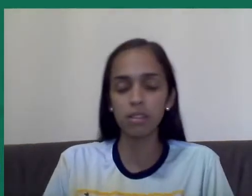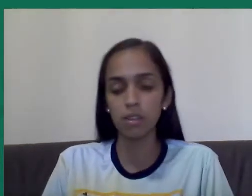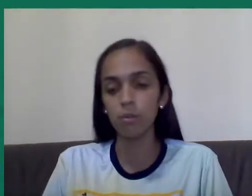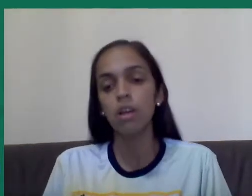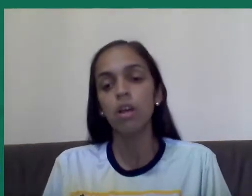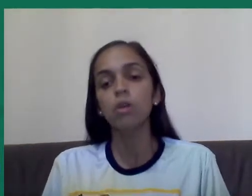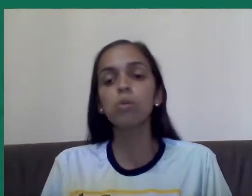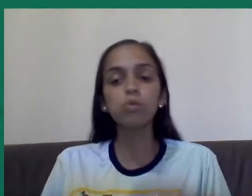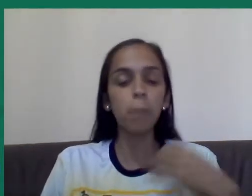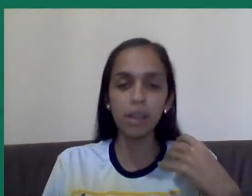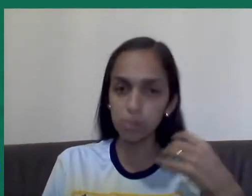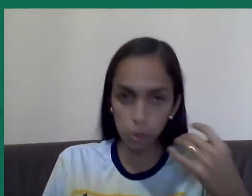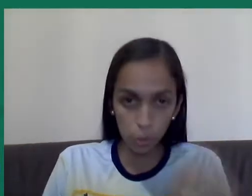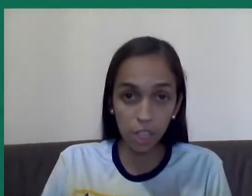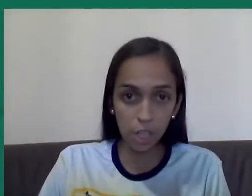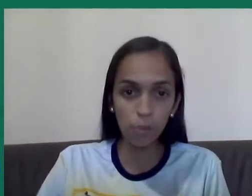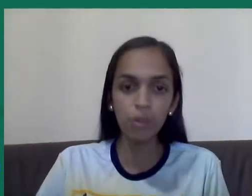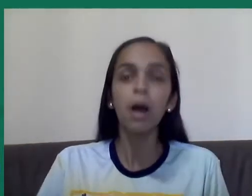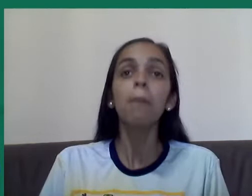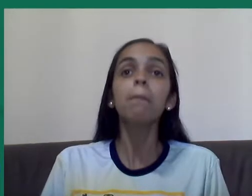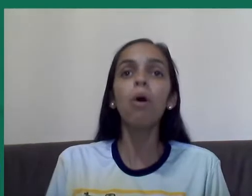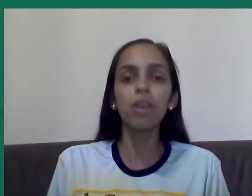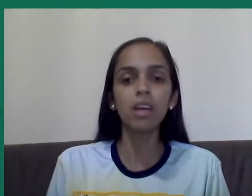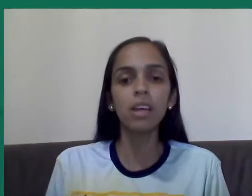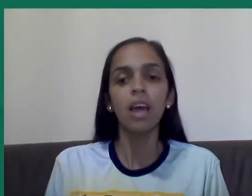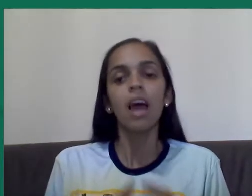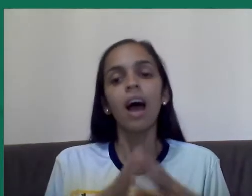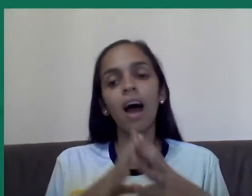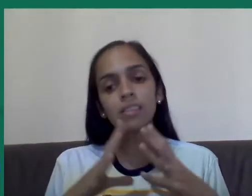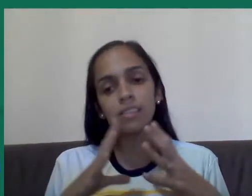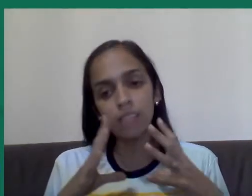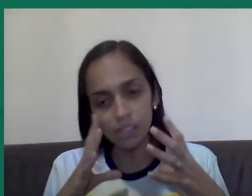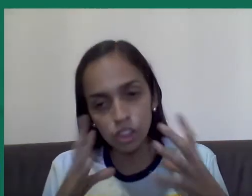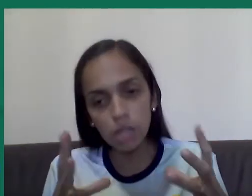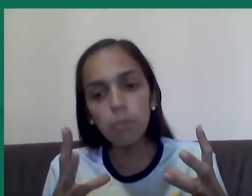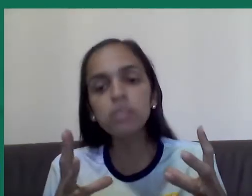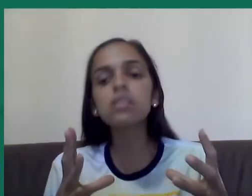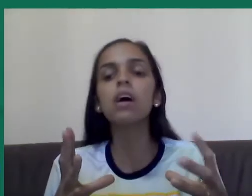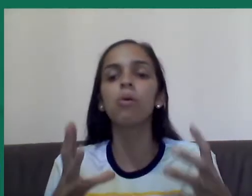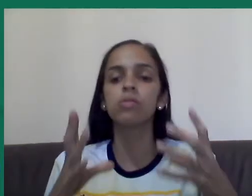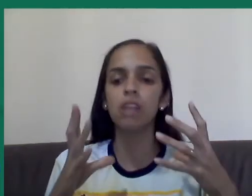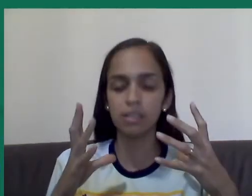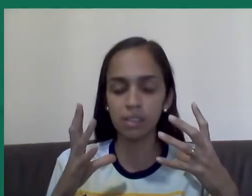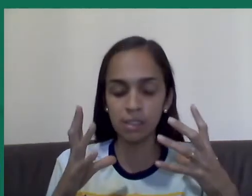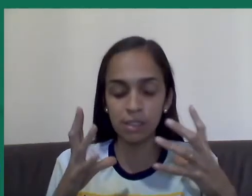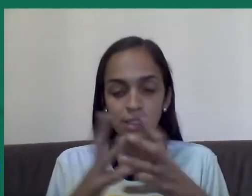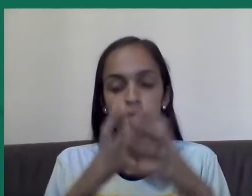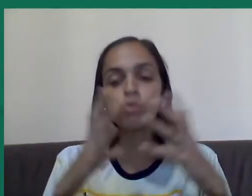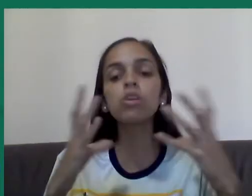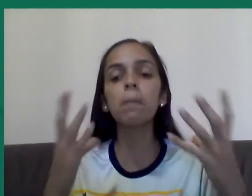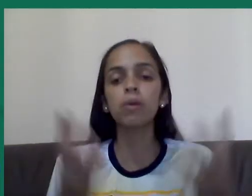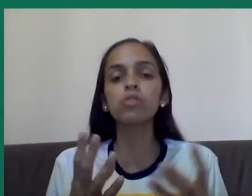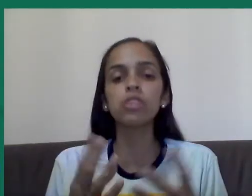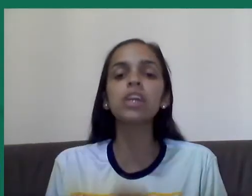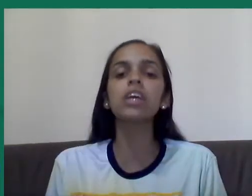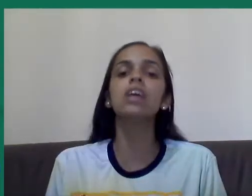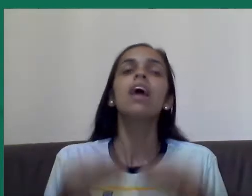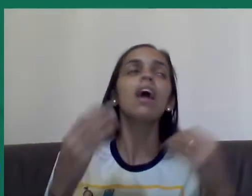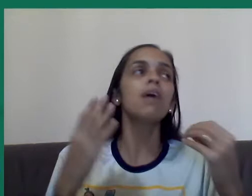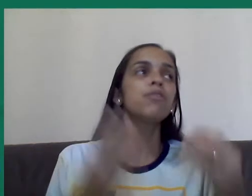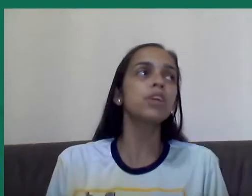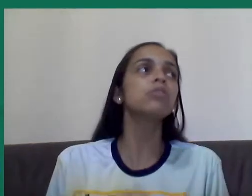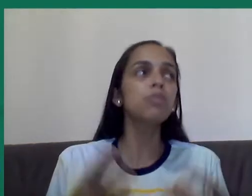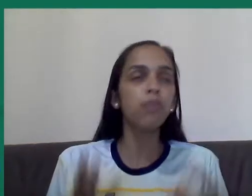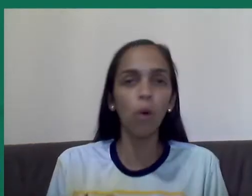aqui no Brasil. Somos um país muito rico, porém, a distribuição de tudo que é produzido